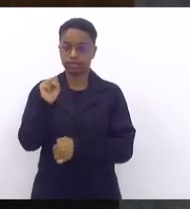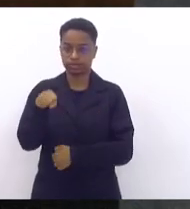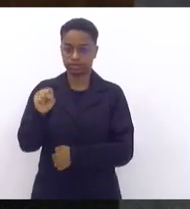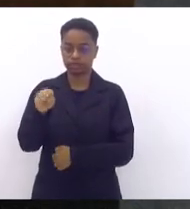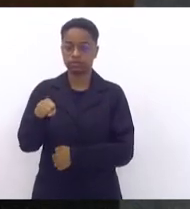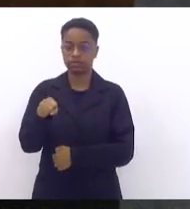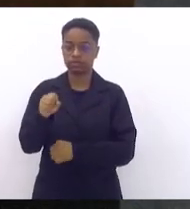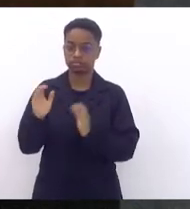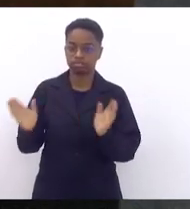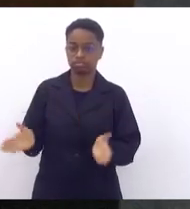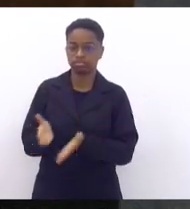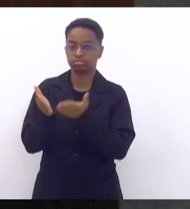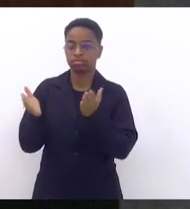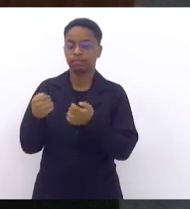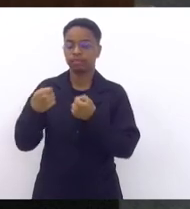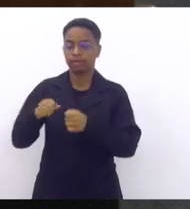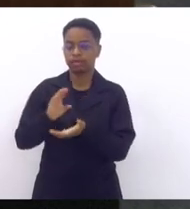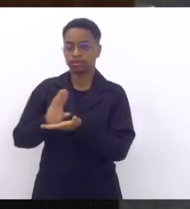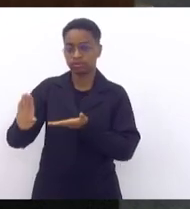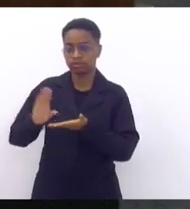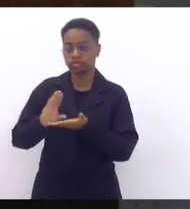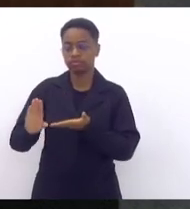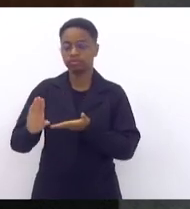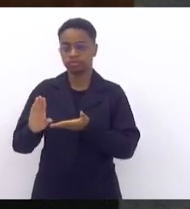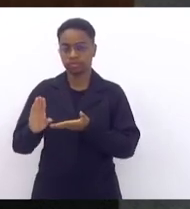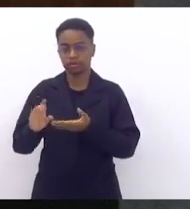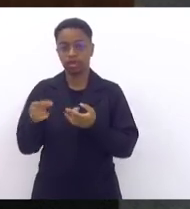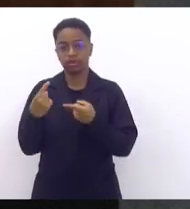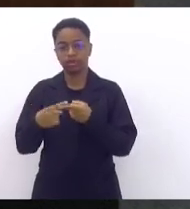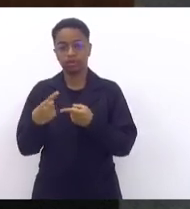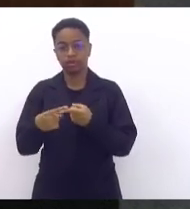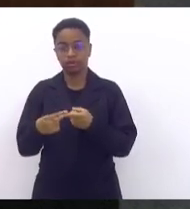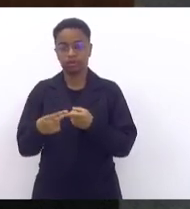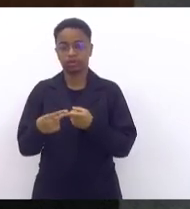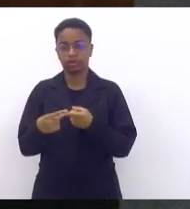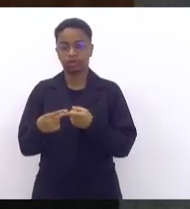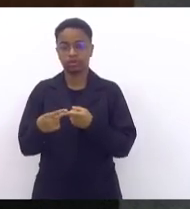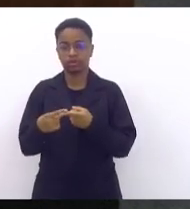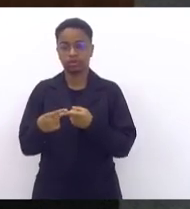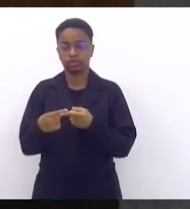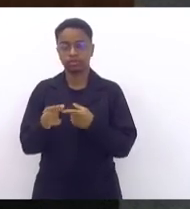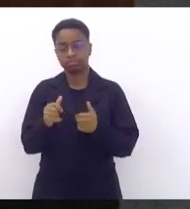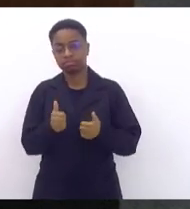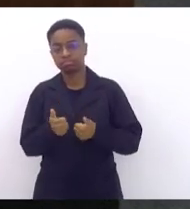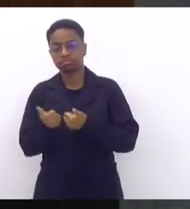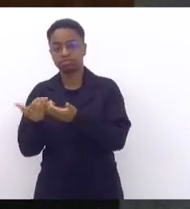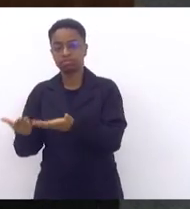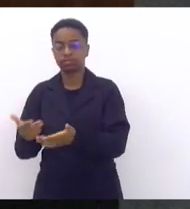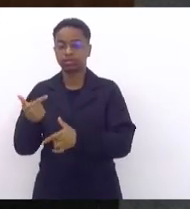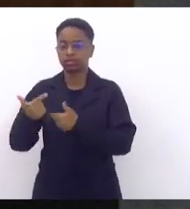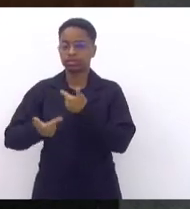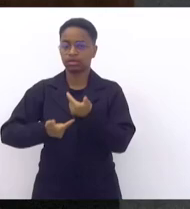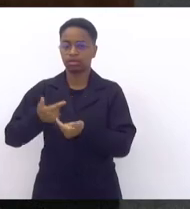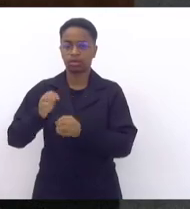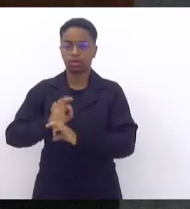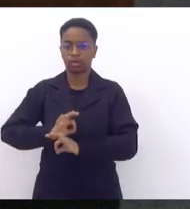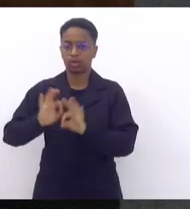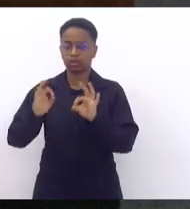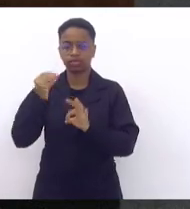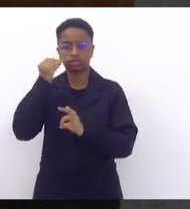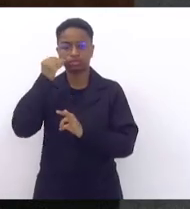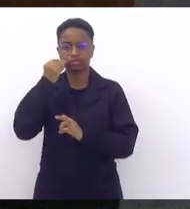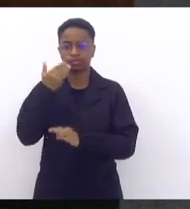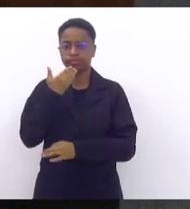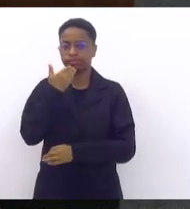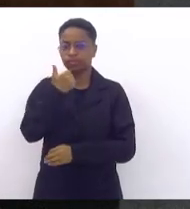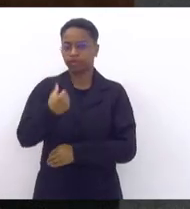sim, fomentadas, precisam ser incentivadas, porque prestam um belíssimo trabalho na recuperação de